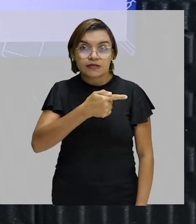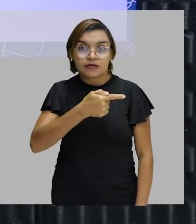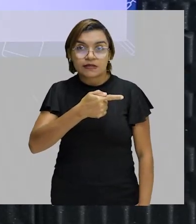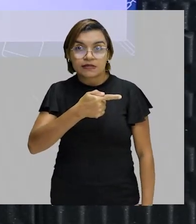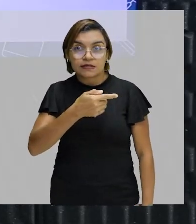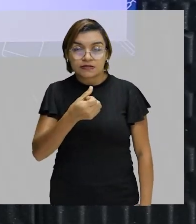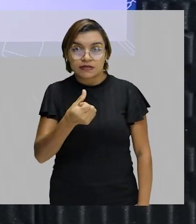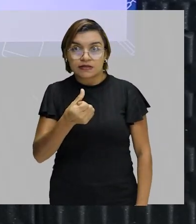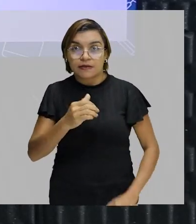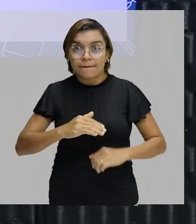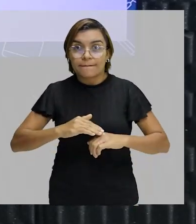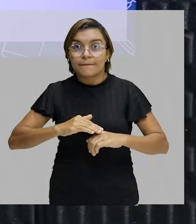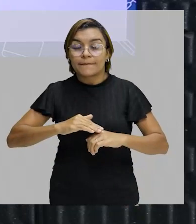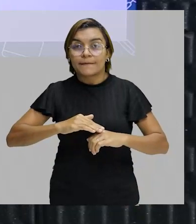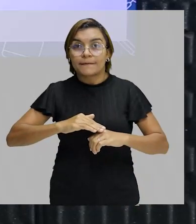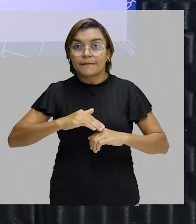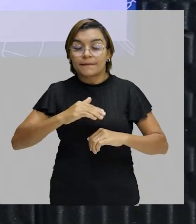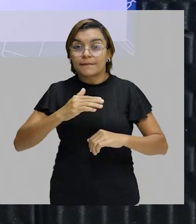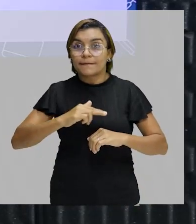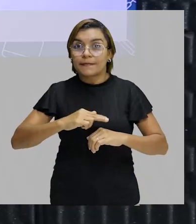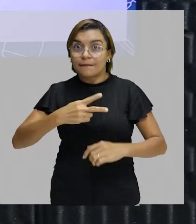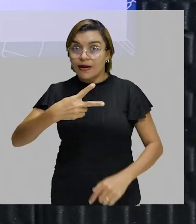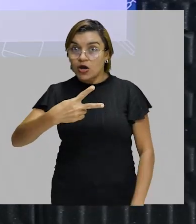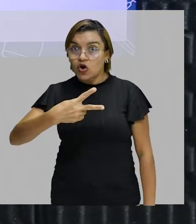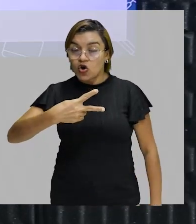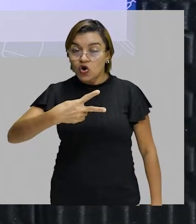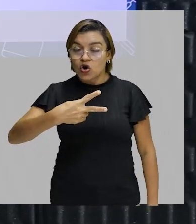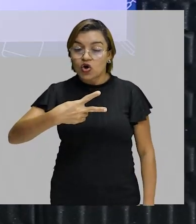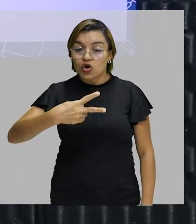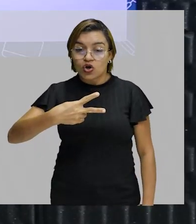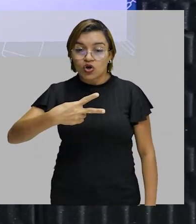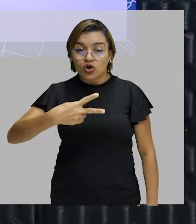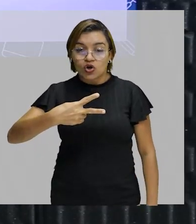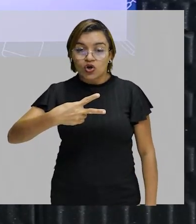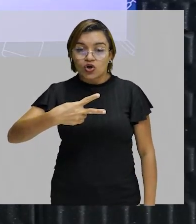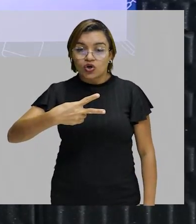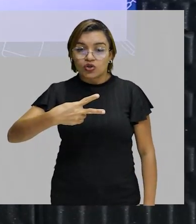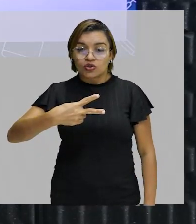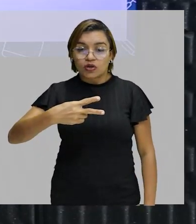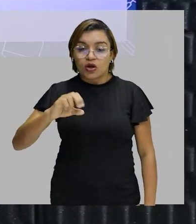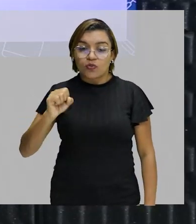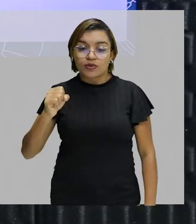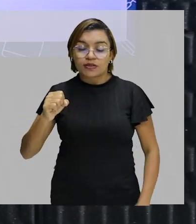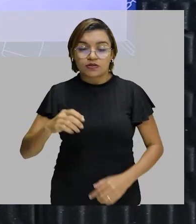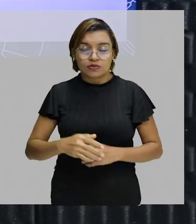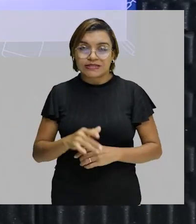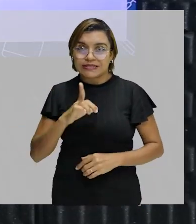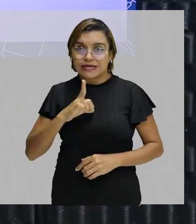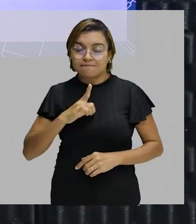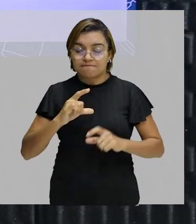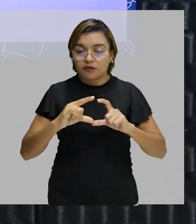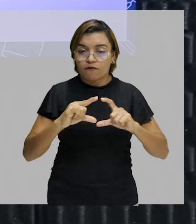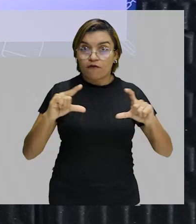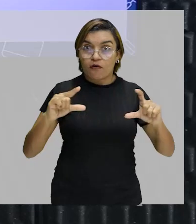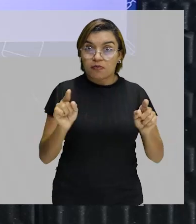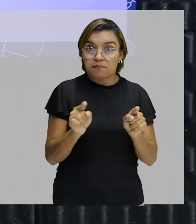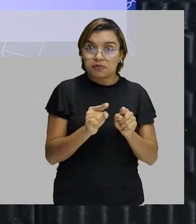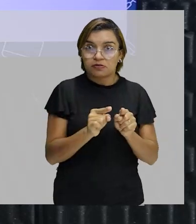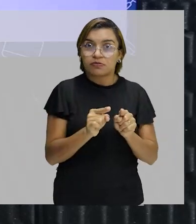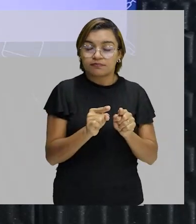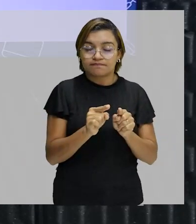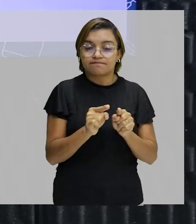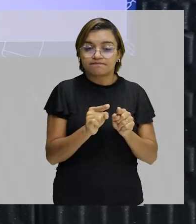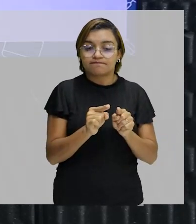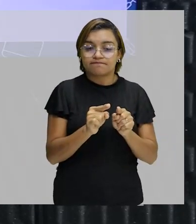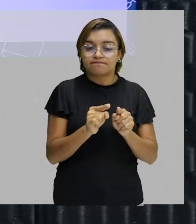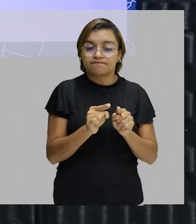o 88, certo? Então, eu posso dizer que, aqui nós temos a fórmula mínima, certo? E